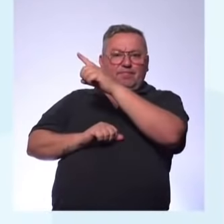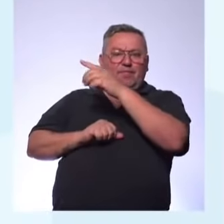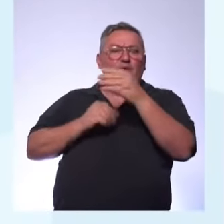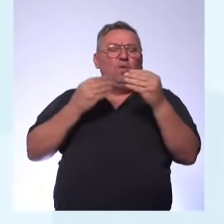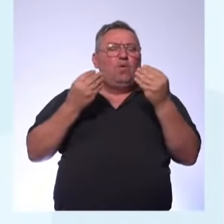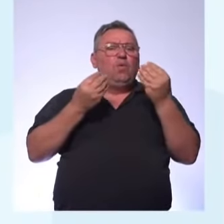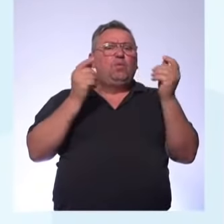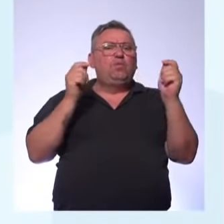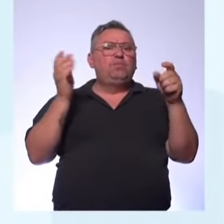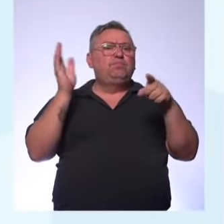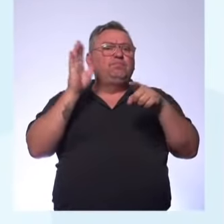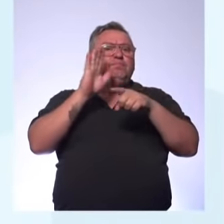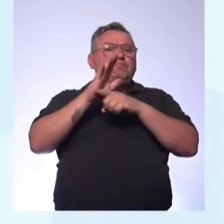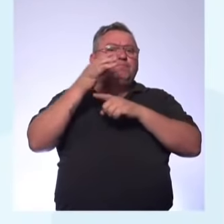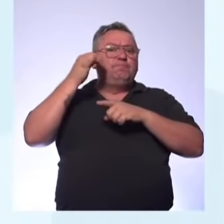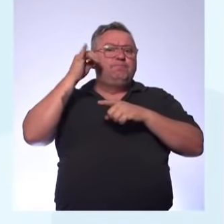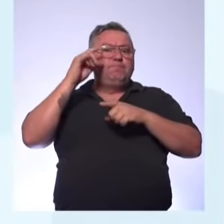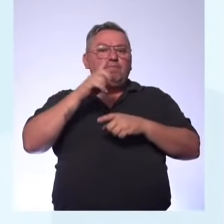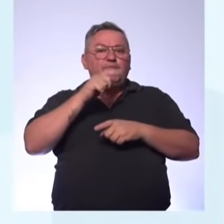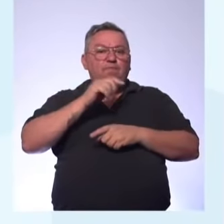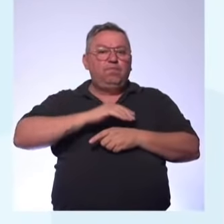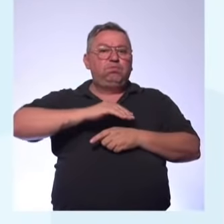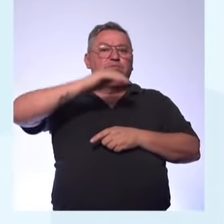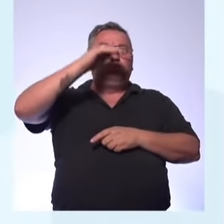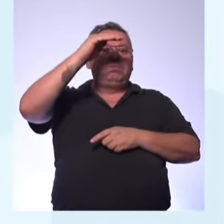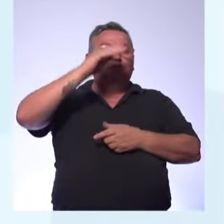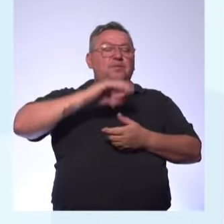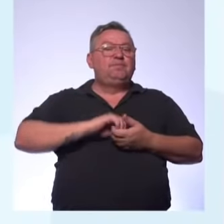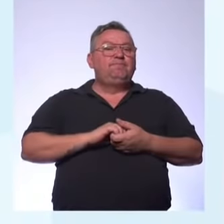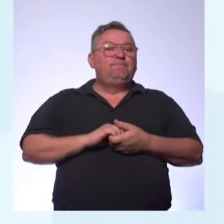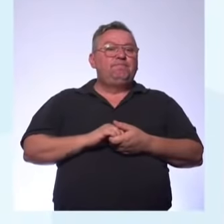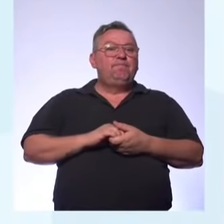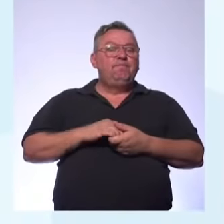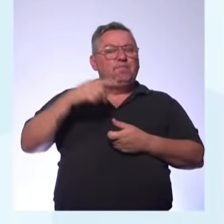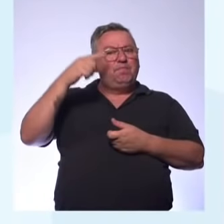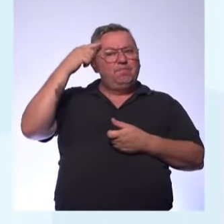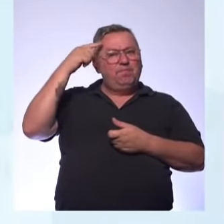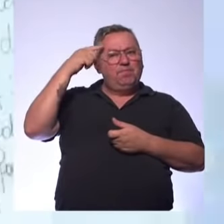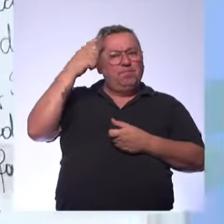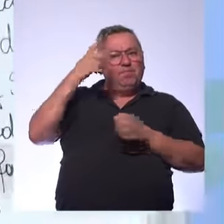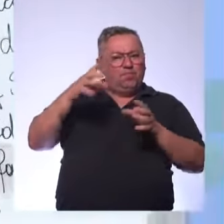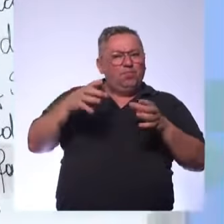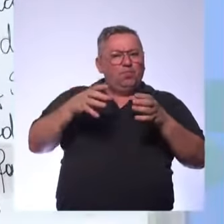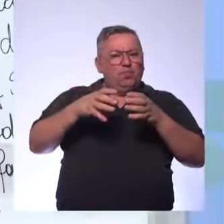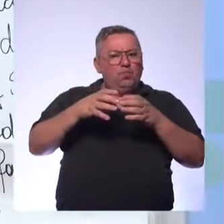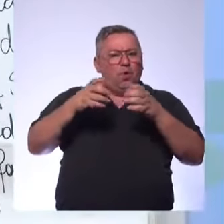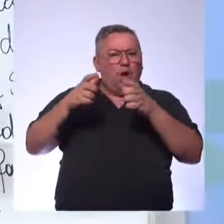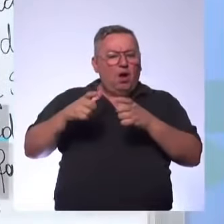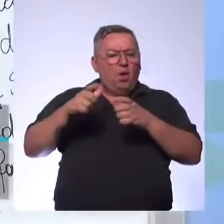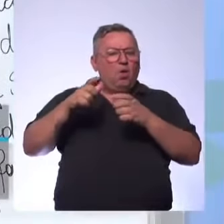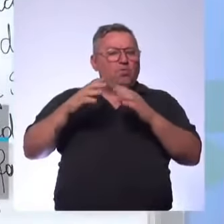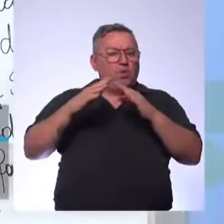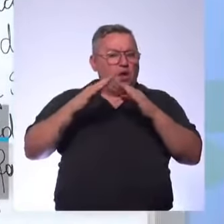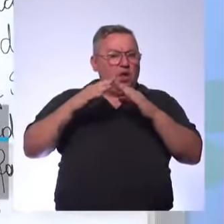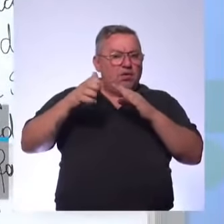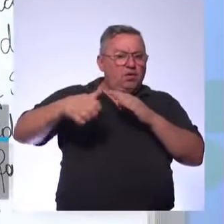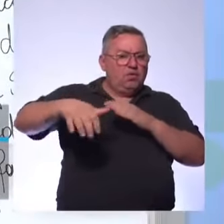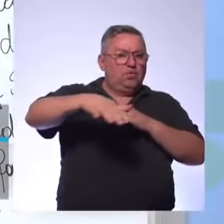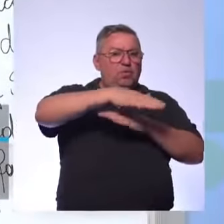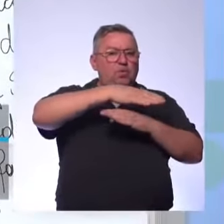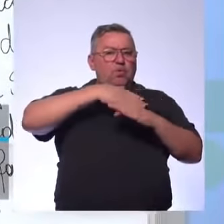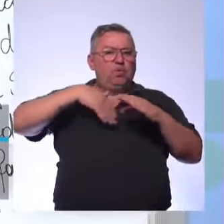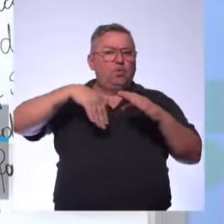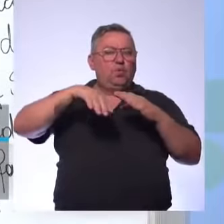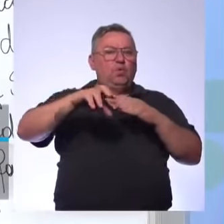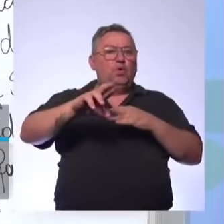podemos ajudar a prevenir enchentes? Então, pensando na sua comunidade, né, pensa no seu entorno, nós vamos responder